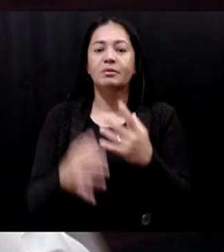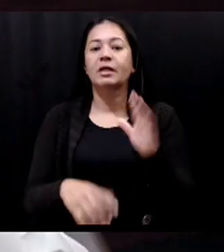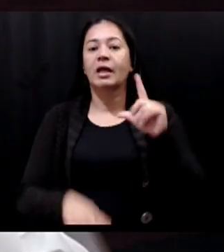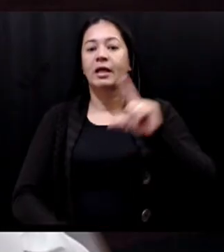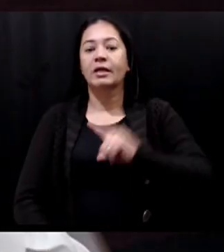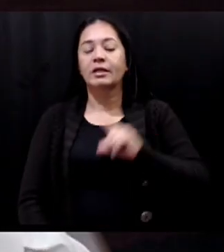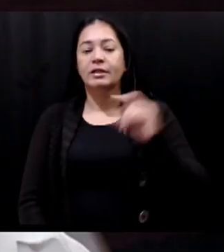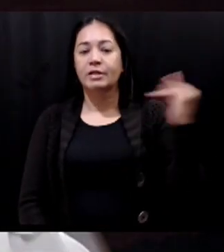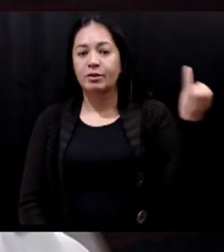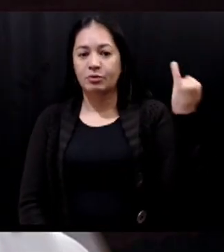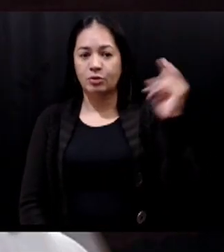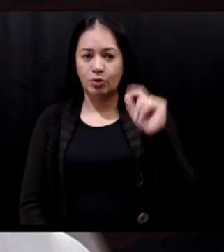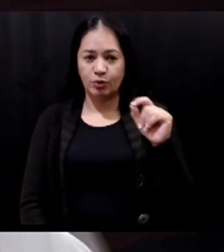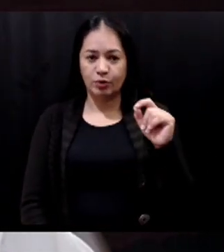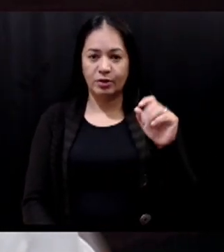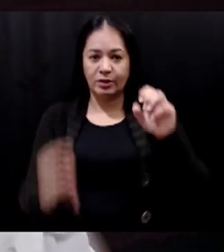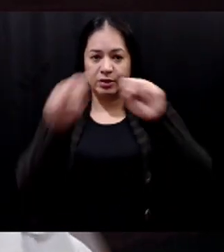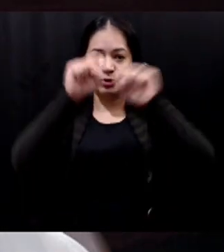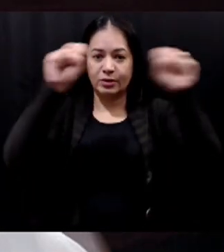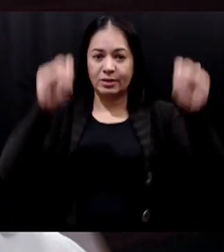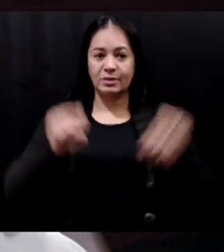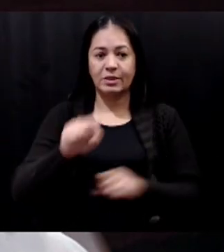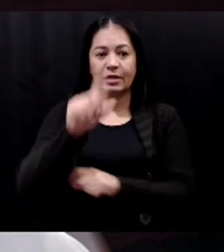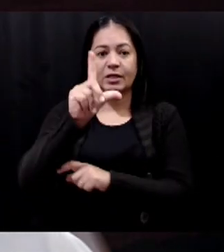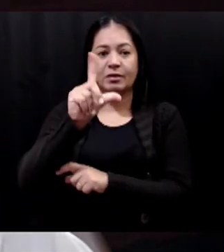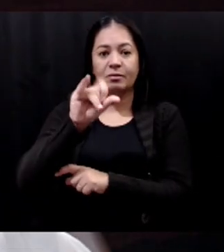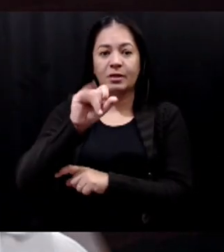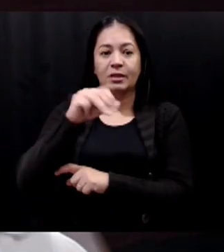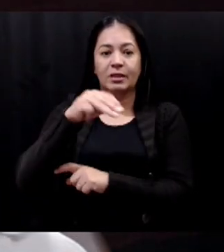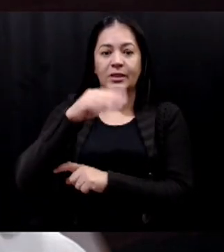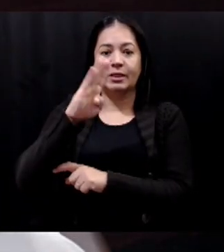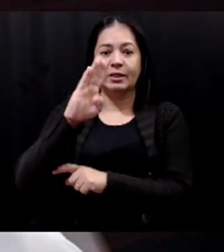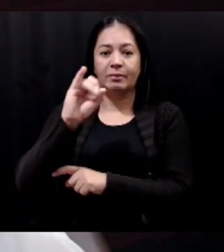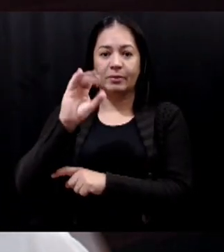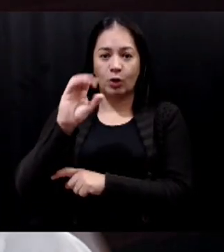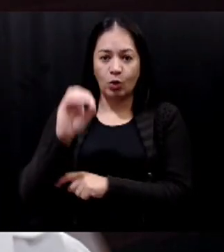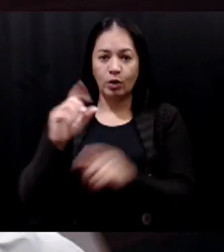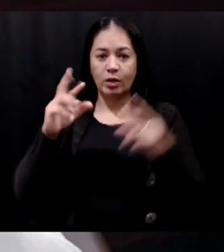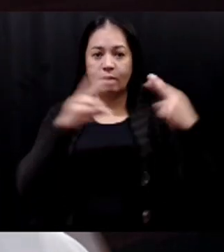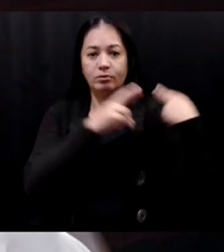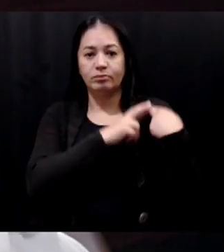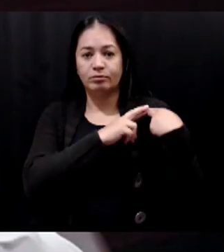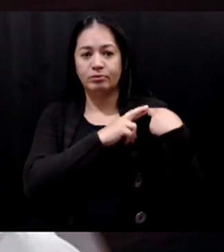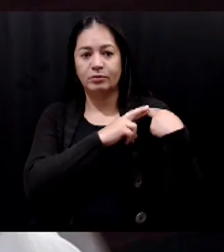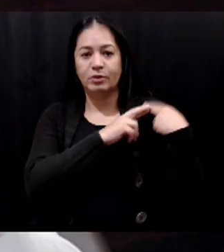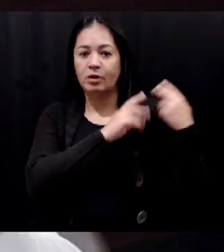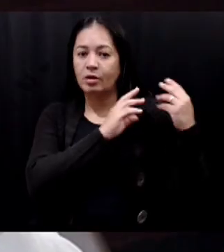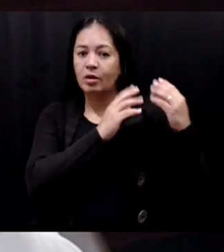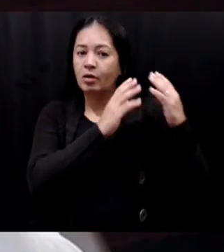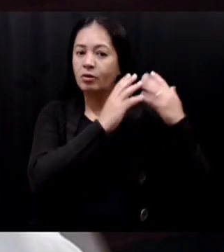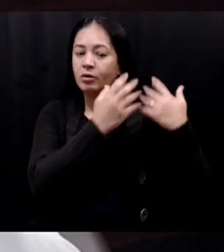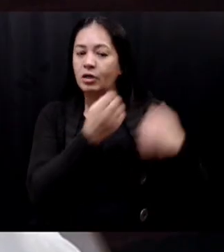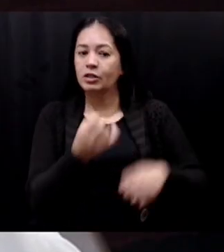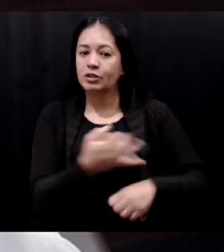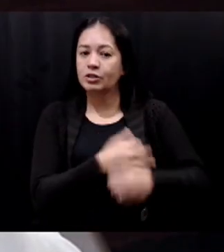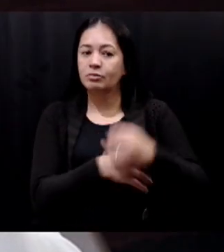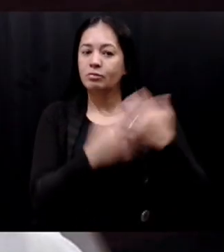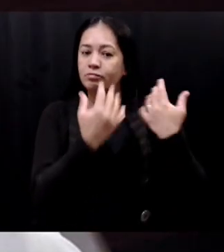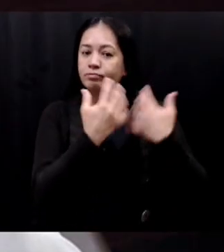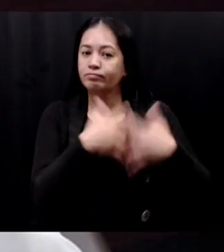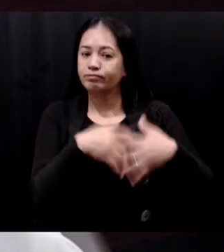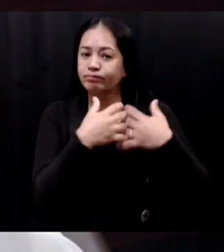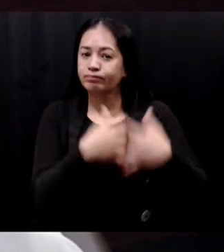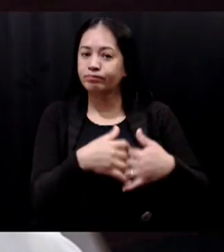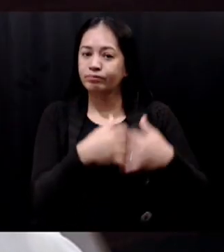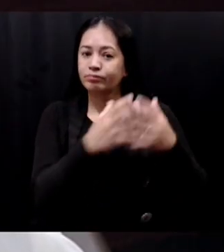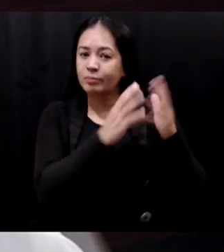chama de sistema límbico, que é a nossa área responsável por processar as nossas emoções e sentimentos, com base